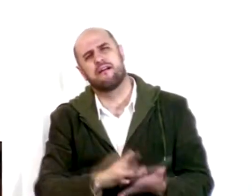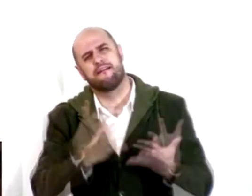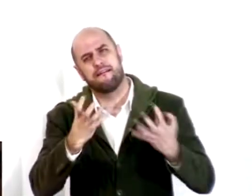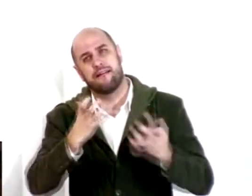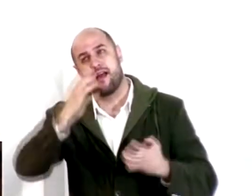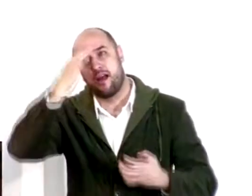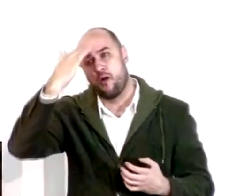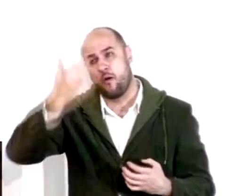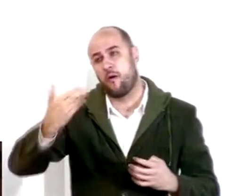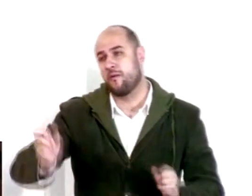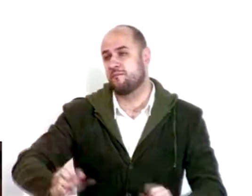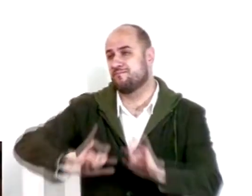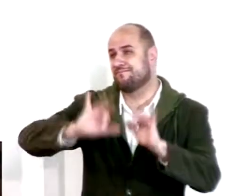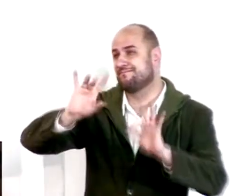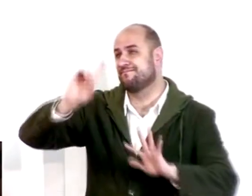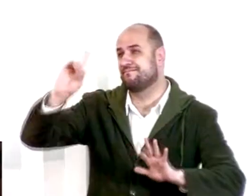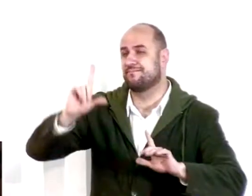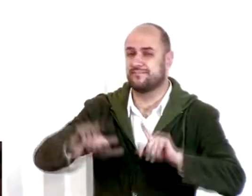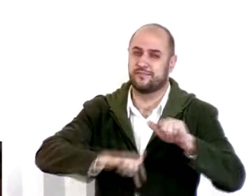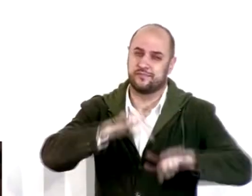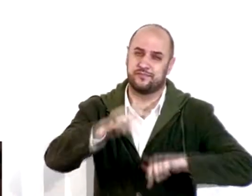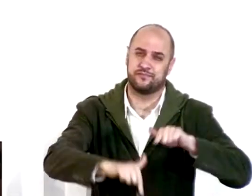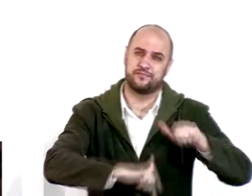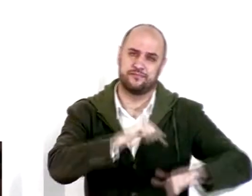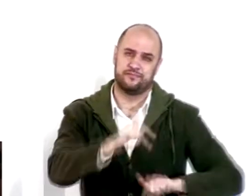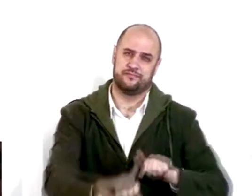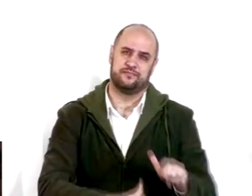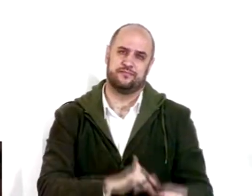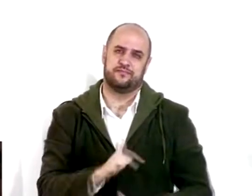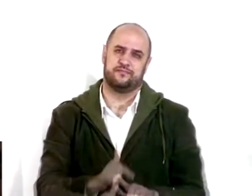honrar e glorificar a Deus em seus trabalhos.